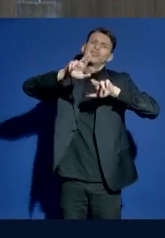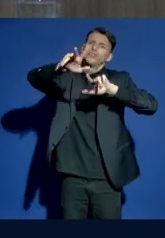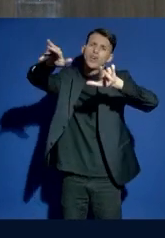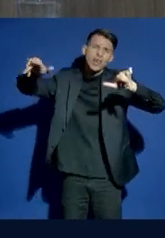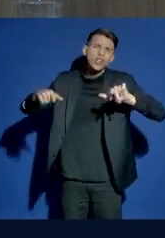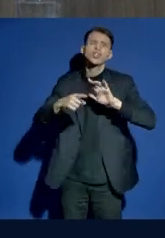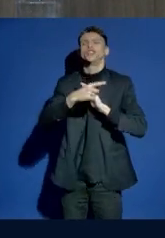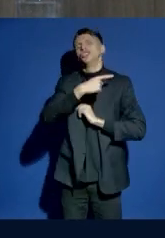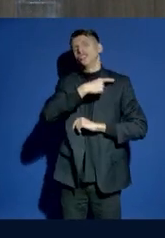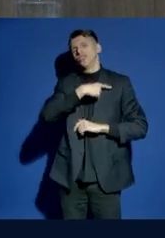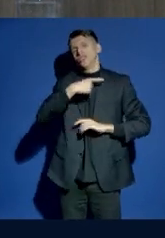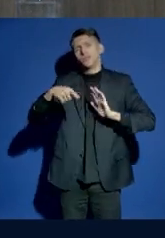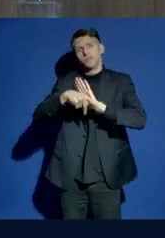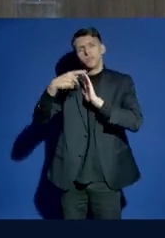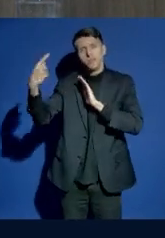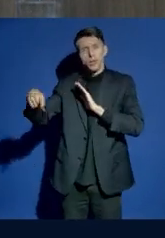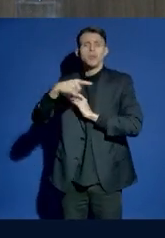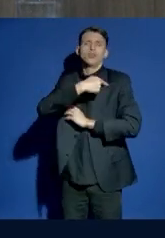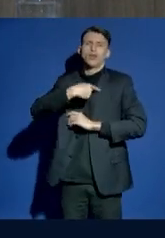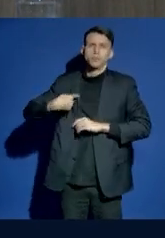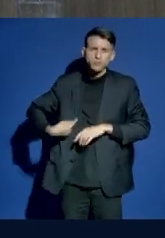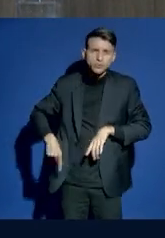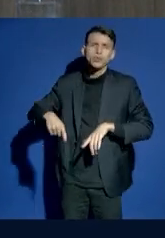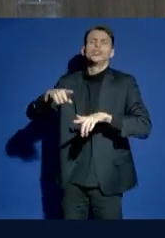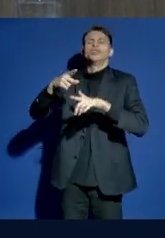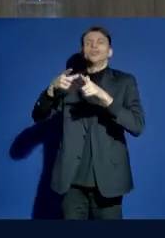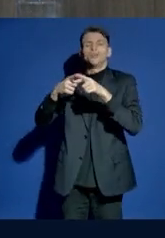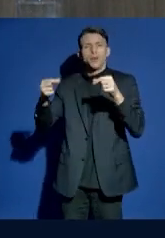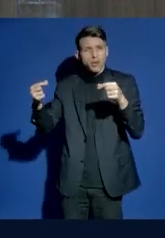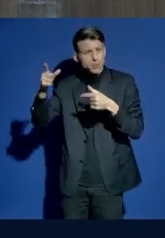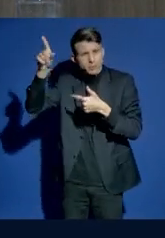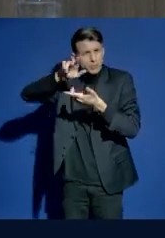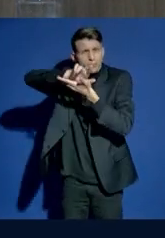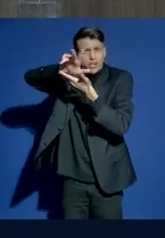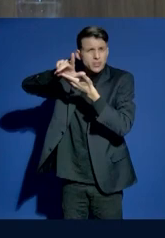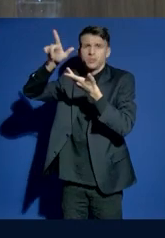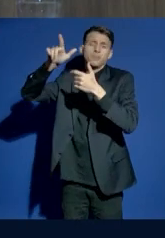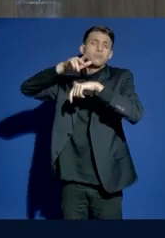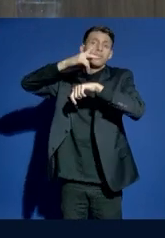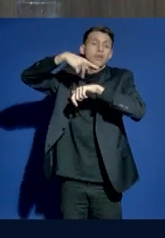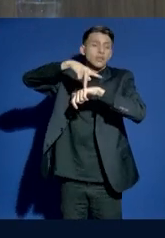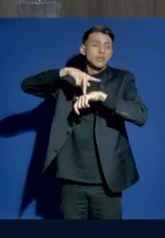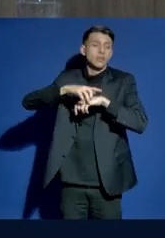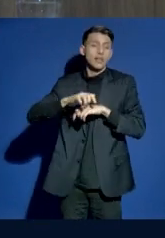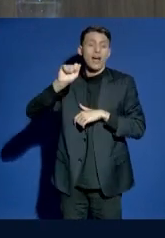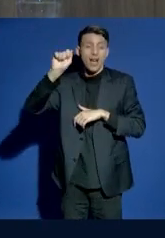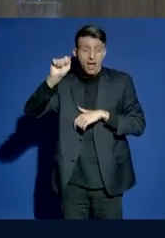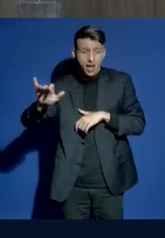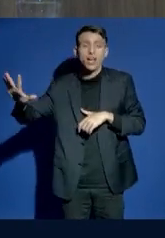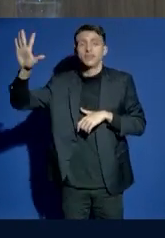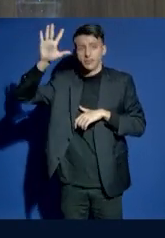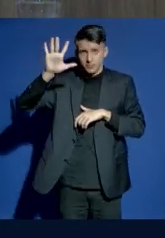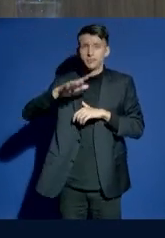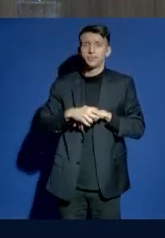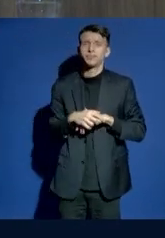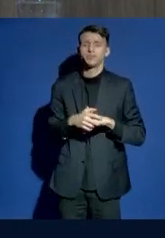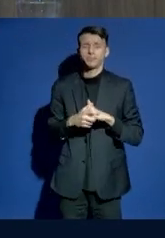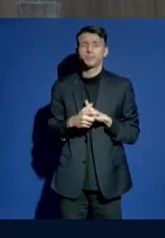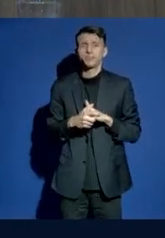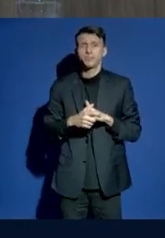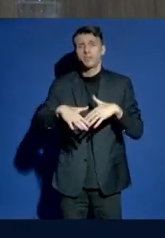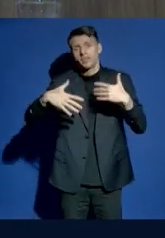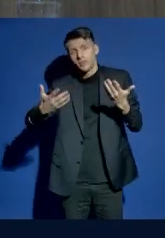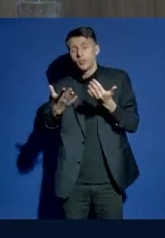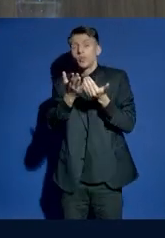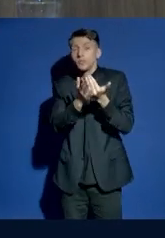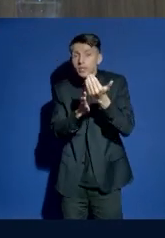e o Brasil tem que definir um pouco qual que é o caminho que ele quer adotar, né? Hoje a gente não tem muita clareza, acho que o PL do combustível do futuro